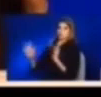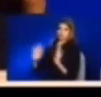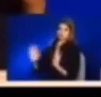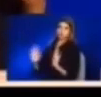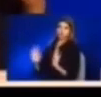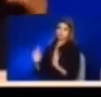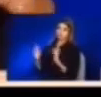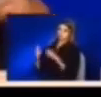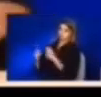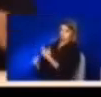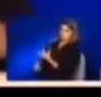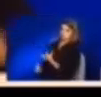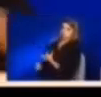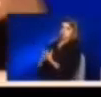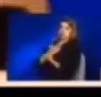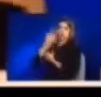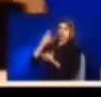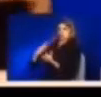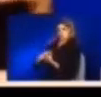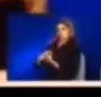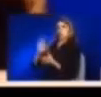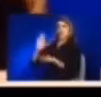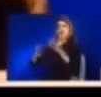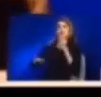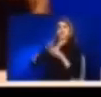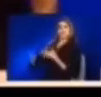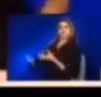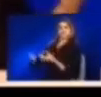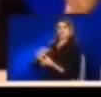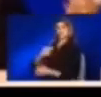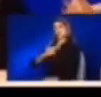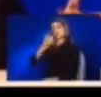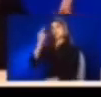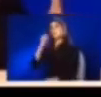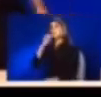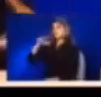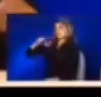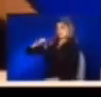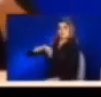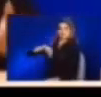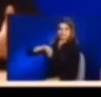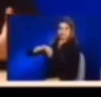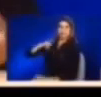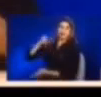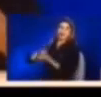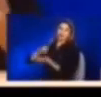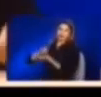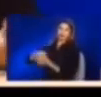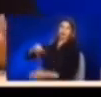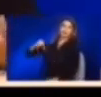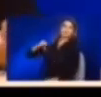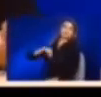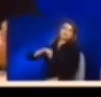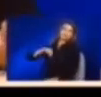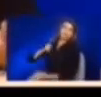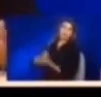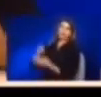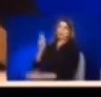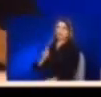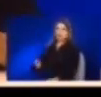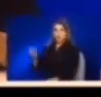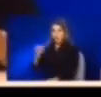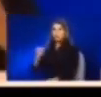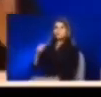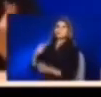Entendo. Ele está preso. Entendo. Às vezes é um bottom de identificação como o crachá, que é obrigado à exigência do uso de